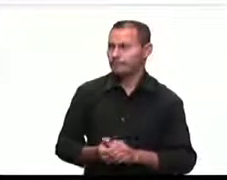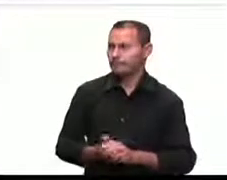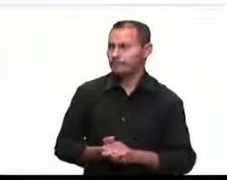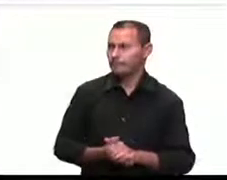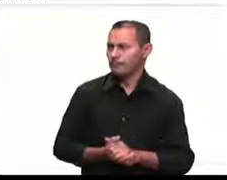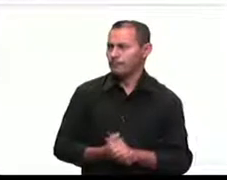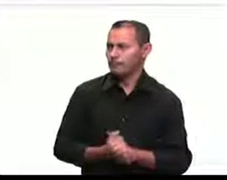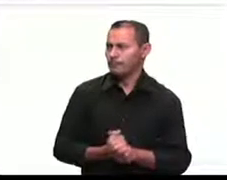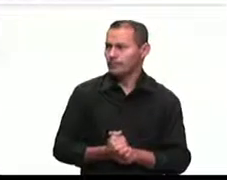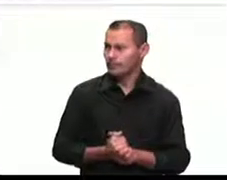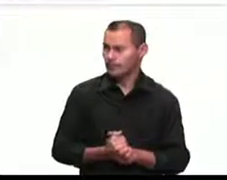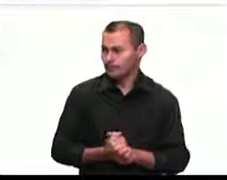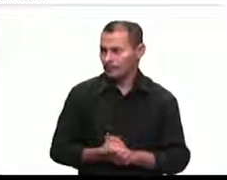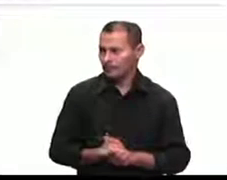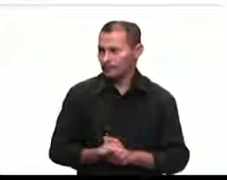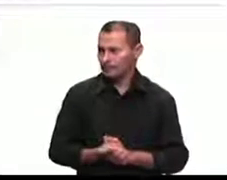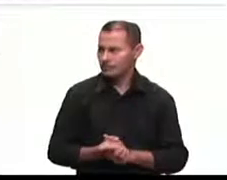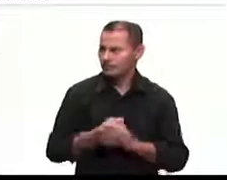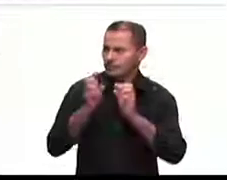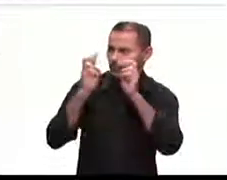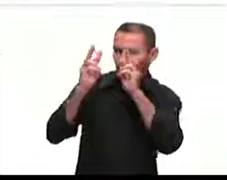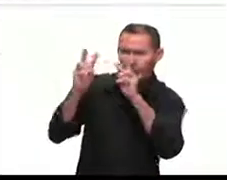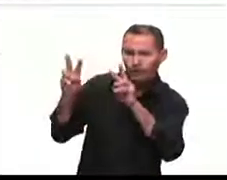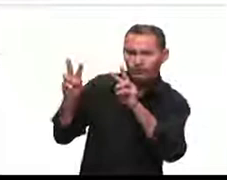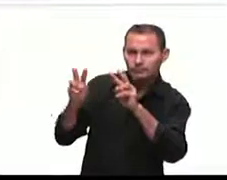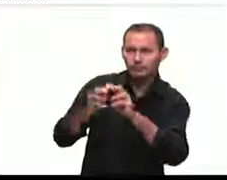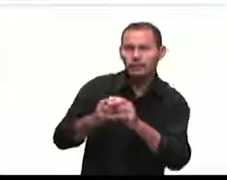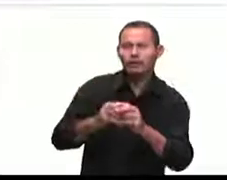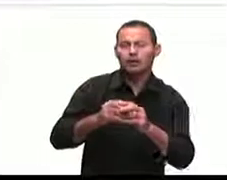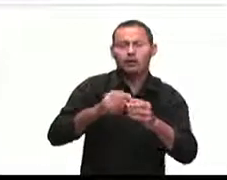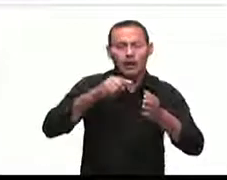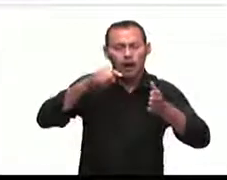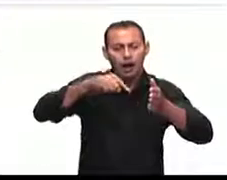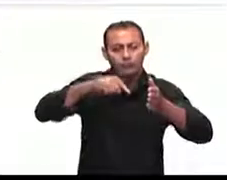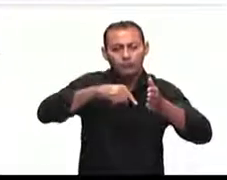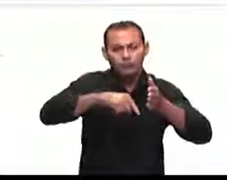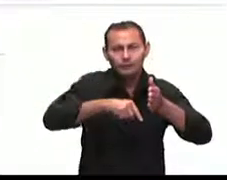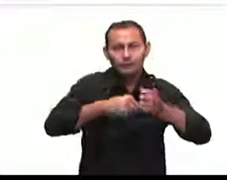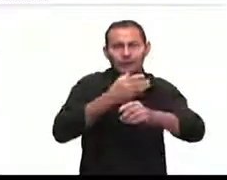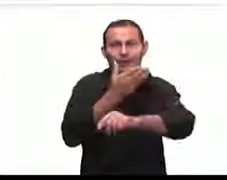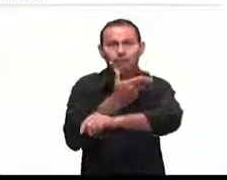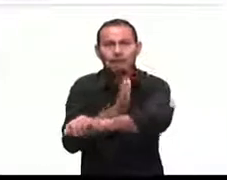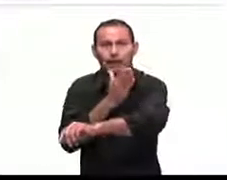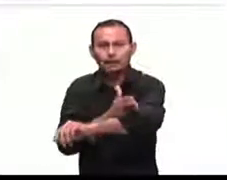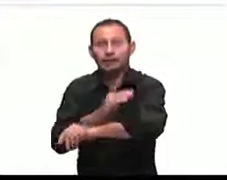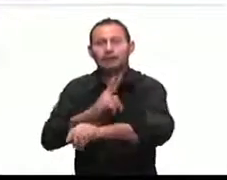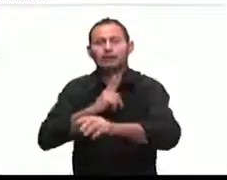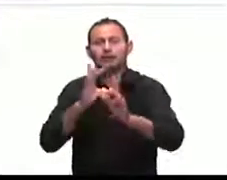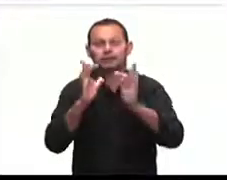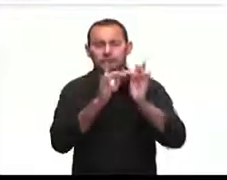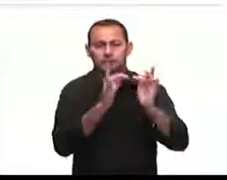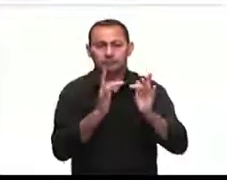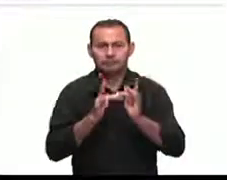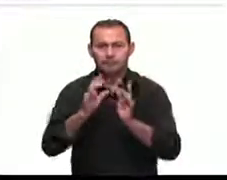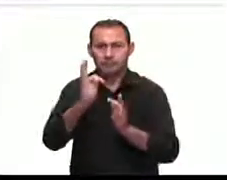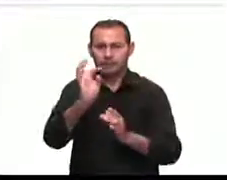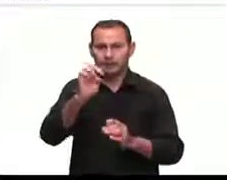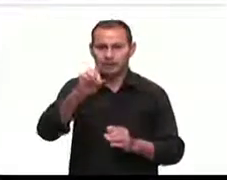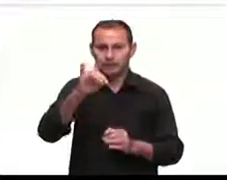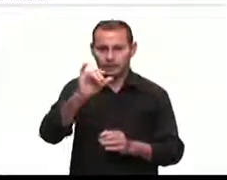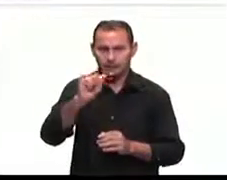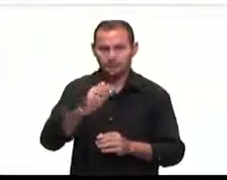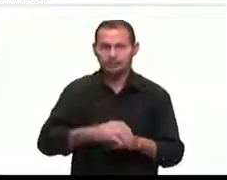da nossa aula de hoje. Olha só. Aprofundar na prática e tomar contato com as